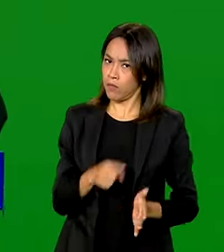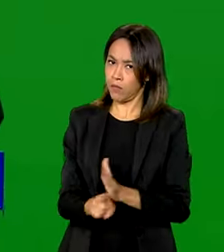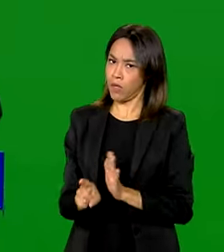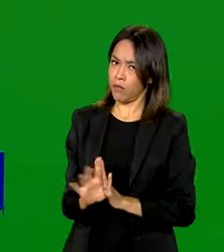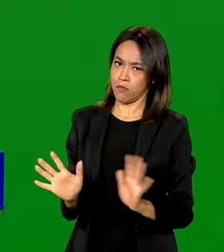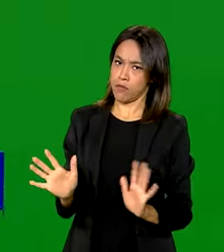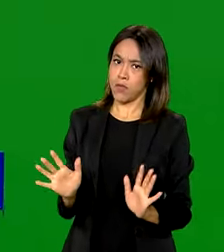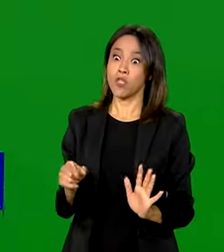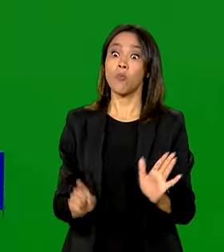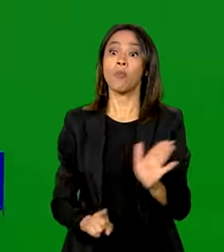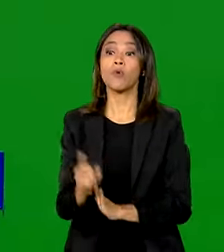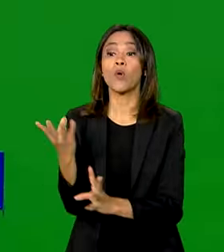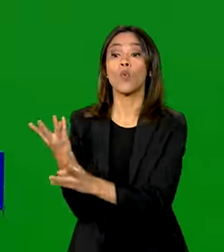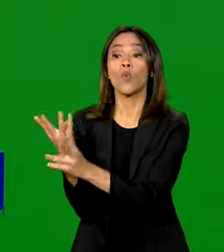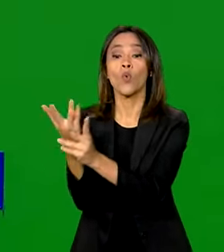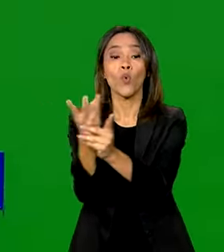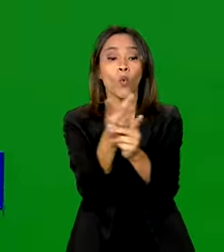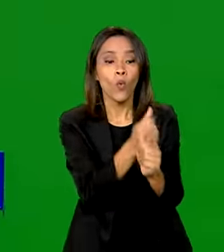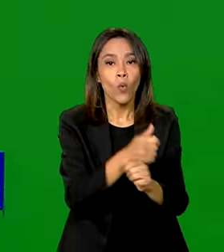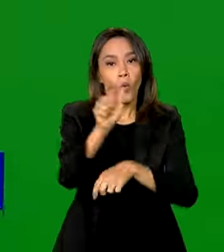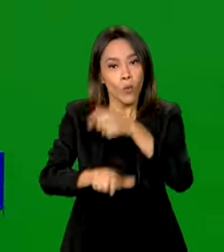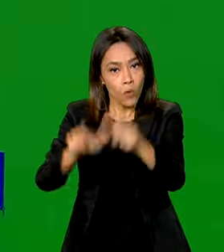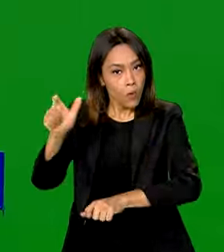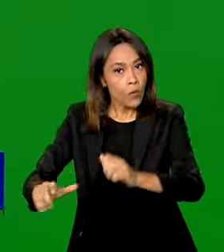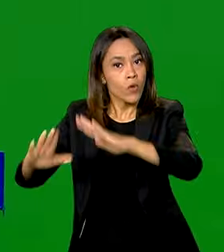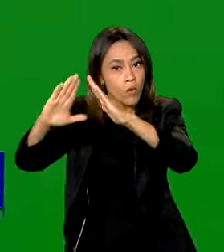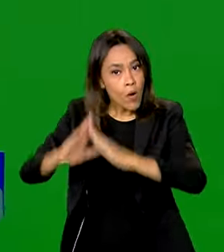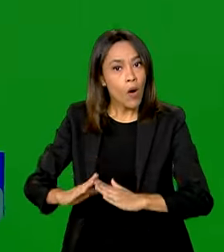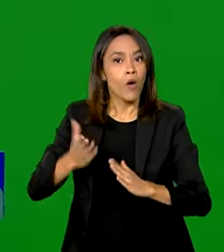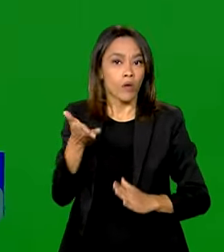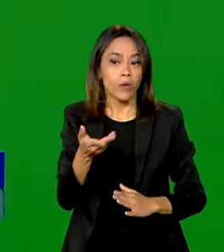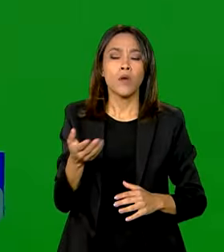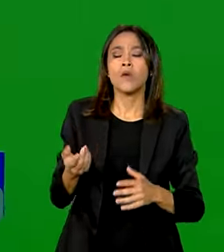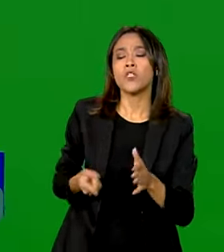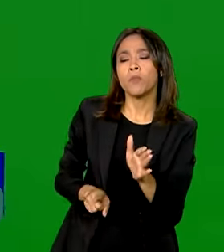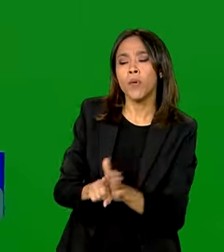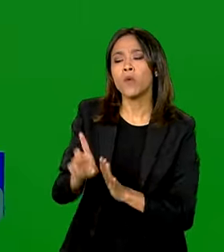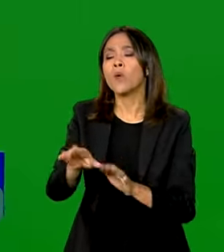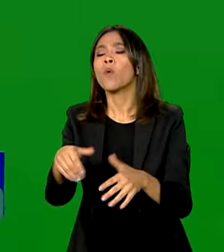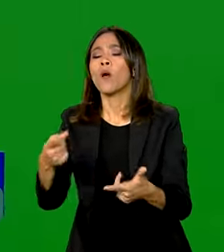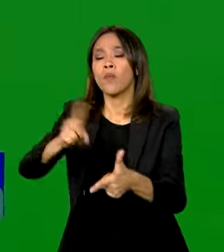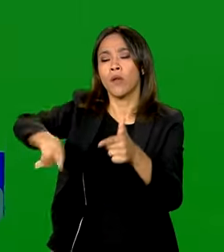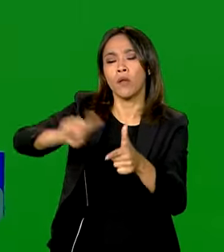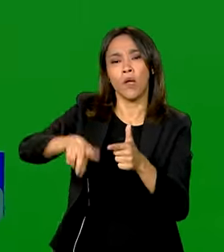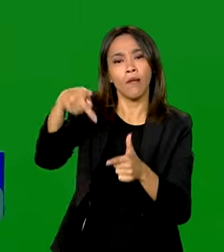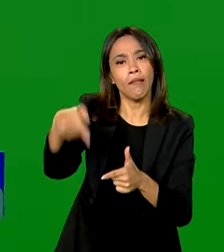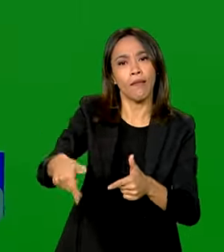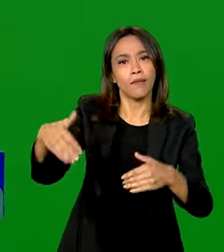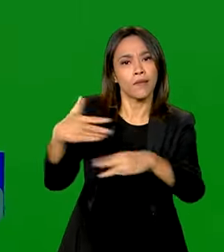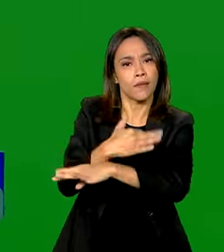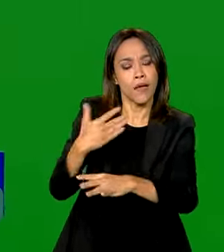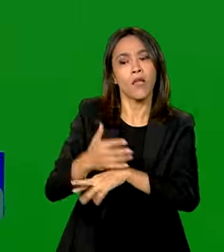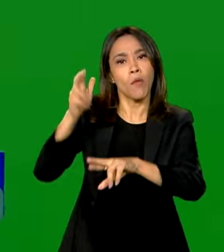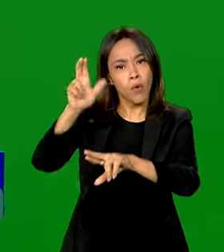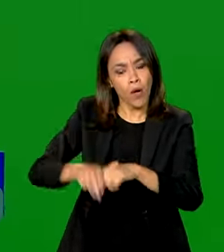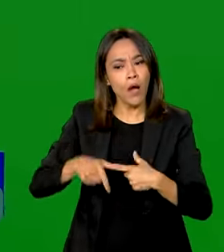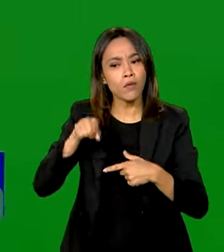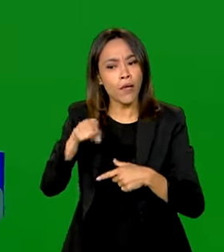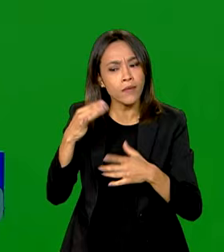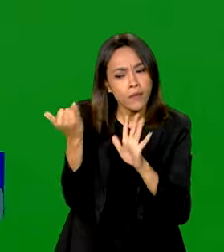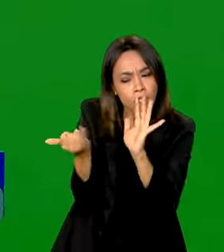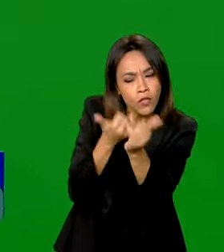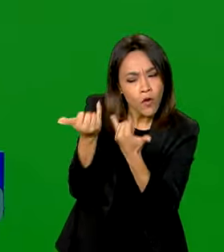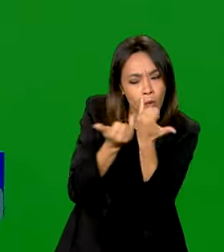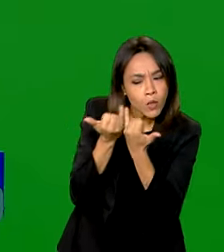tamanho que é a cidade, a gente pergunta qual é o problema que tem naquela cidade e é combate nos problemas